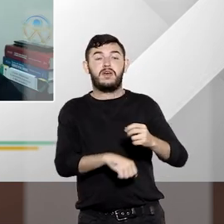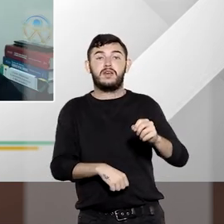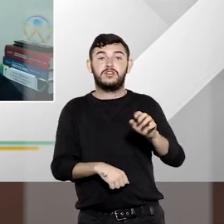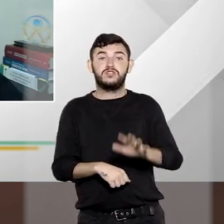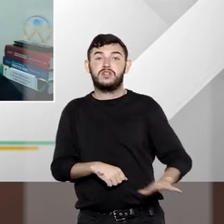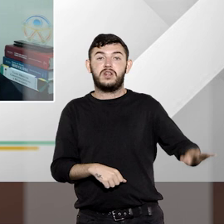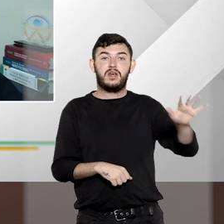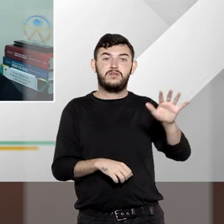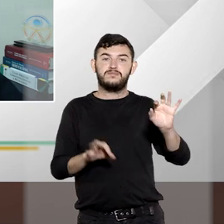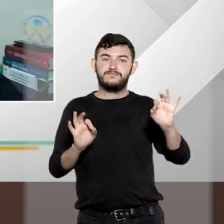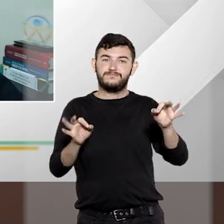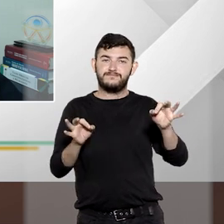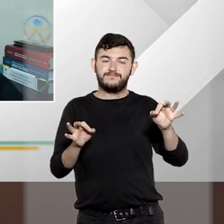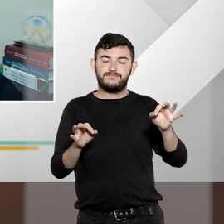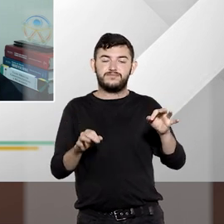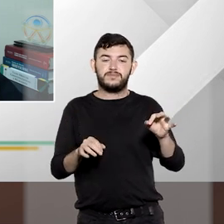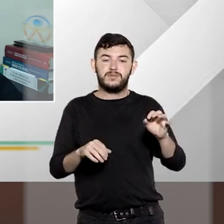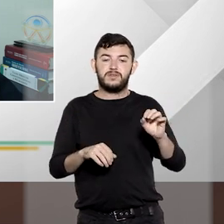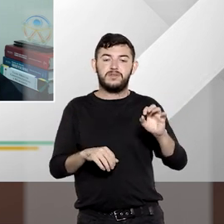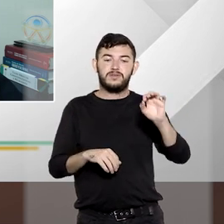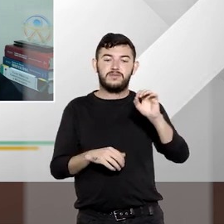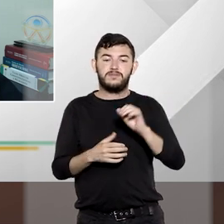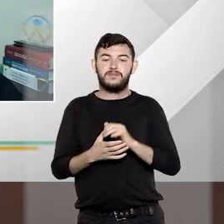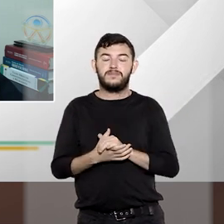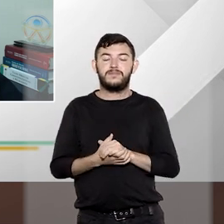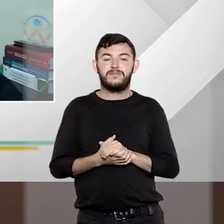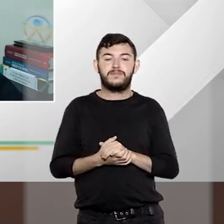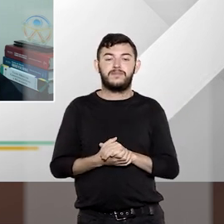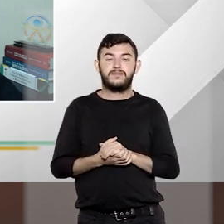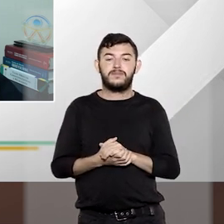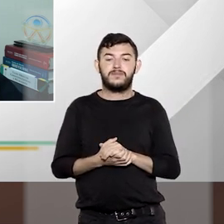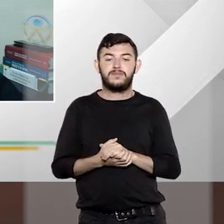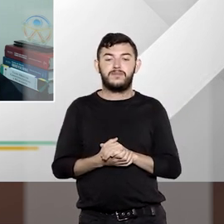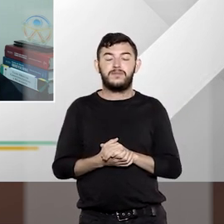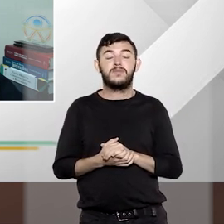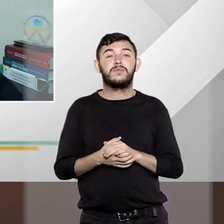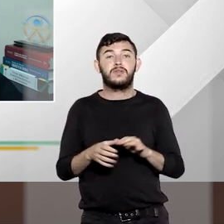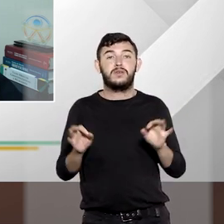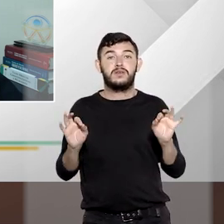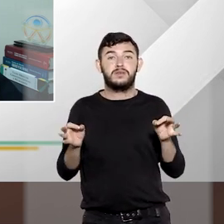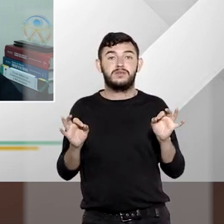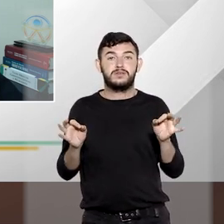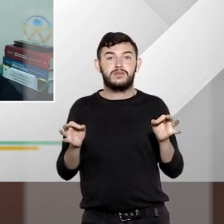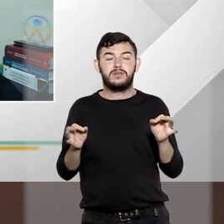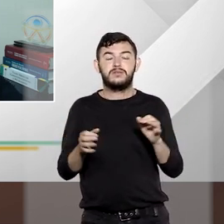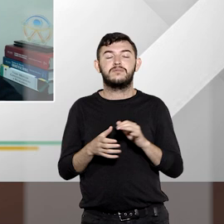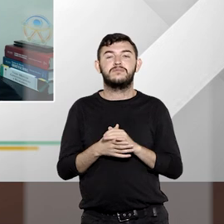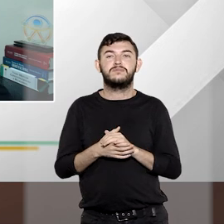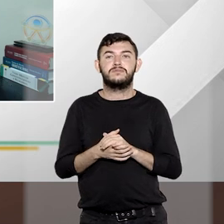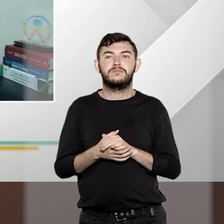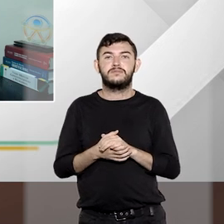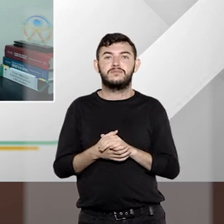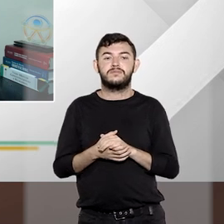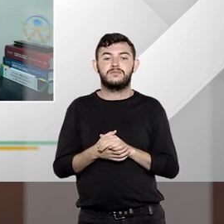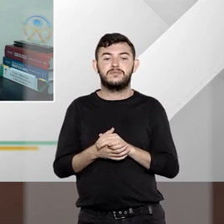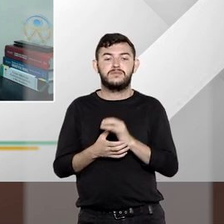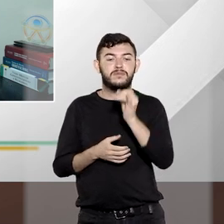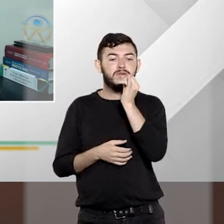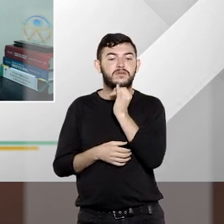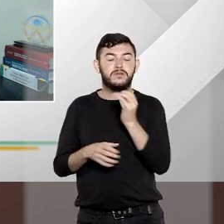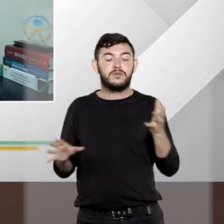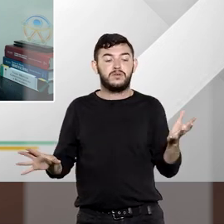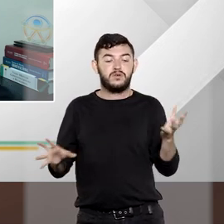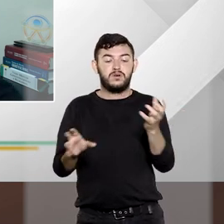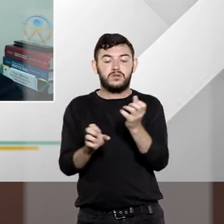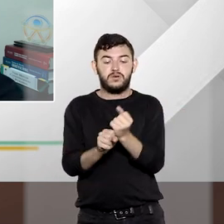gerais, né? As vagas gerais também, essa porcentagem, não é isso, Marcela? Exatamente, é com base na, assim, Ampla